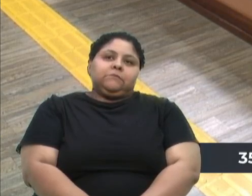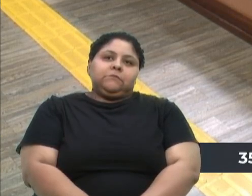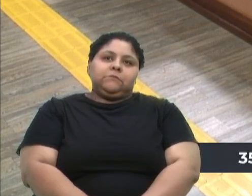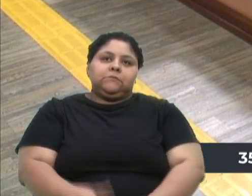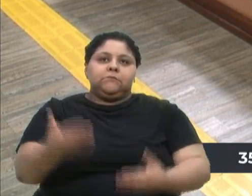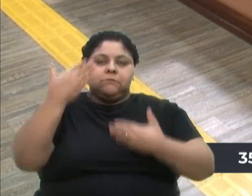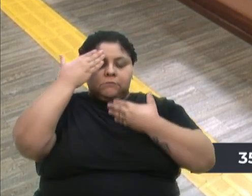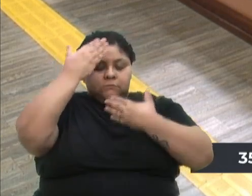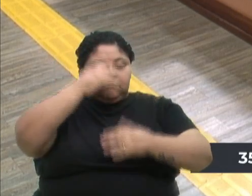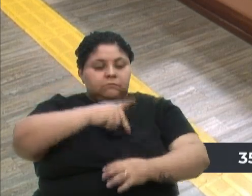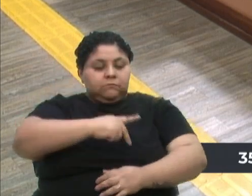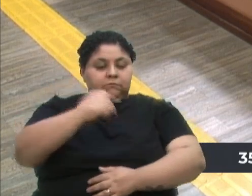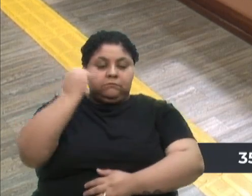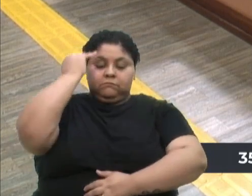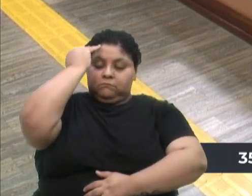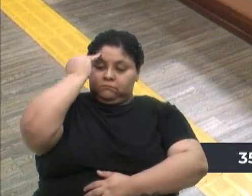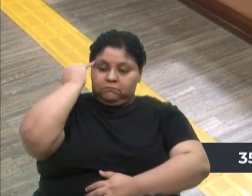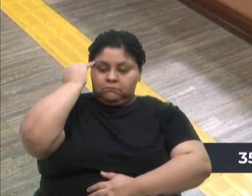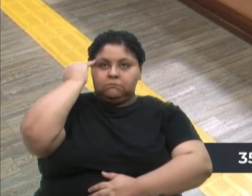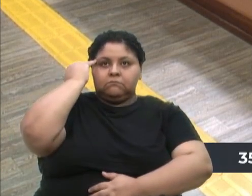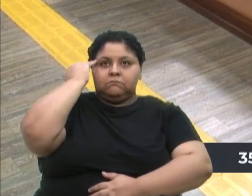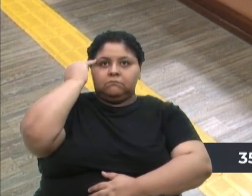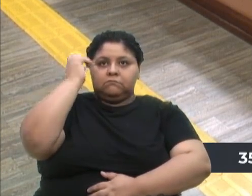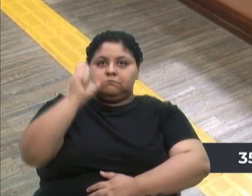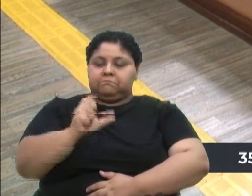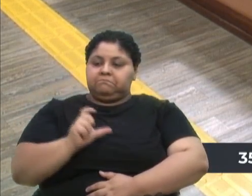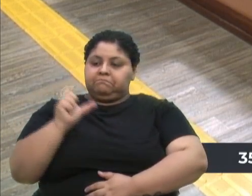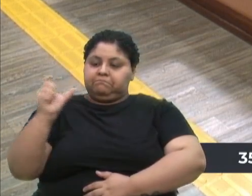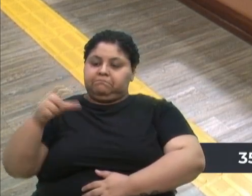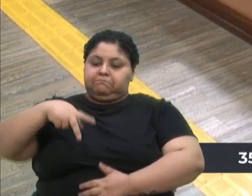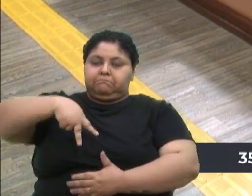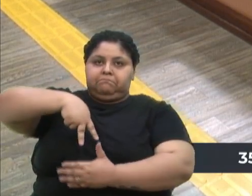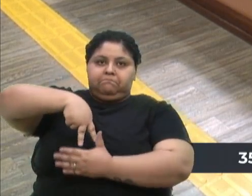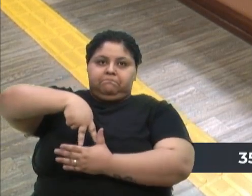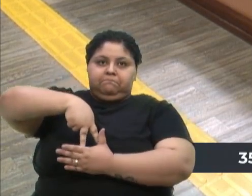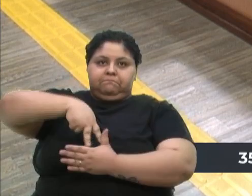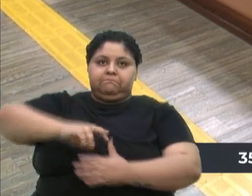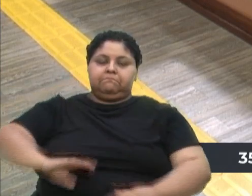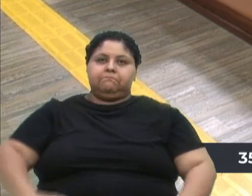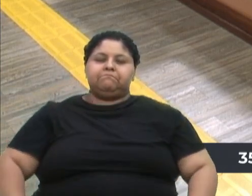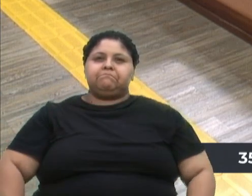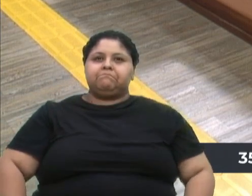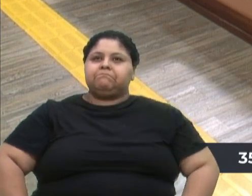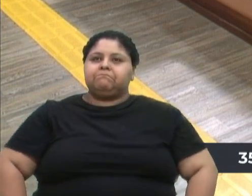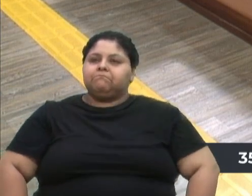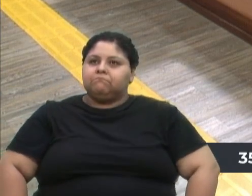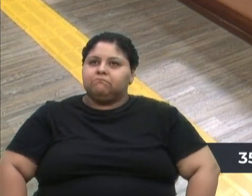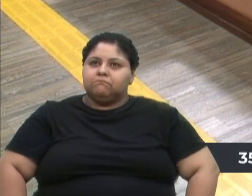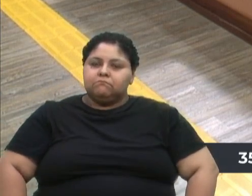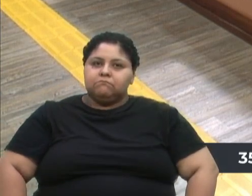Obrigado, presidente Zé D'Ambrós. Com a palavra da tribuna.